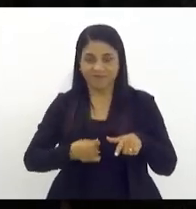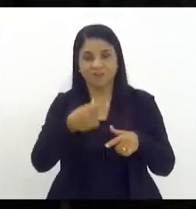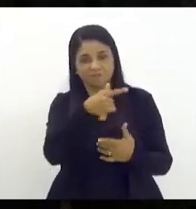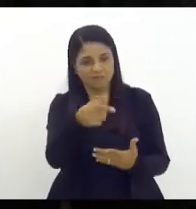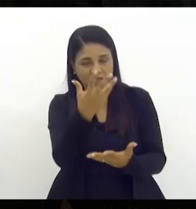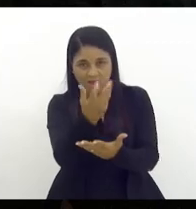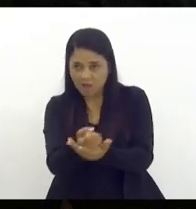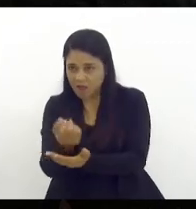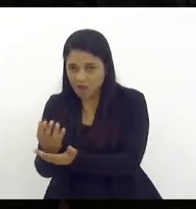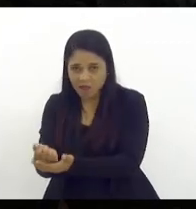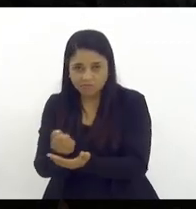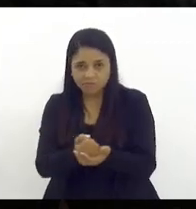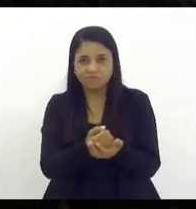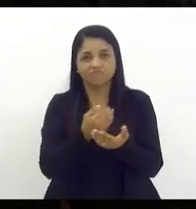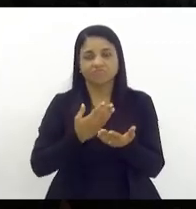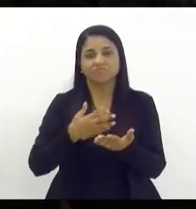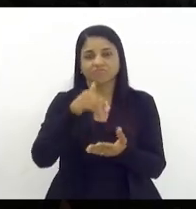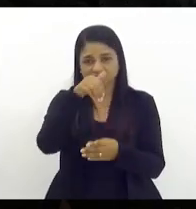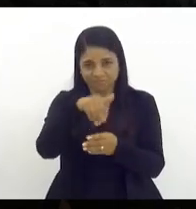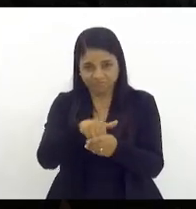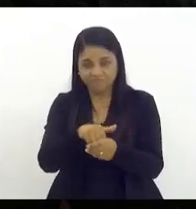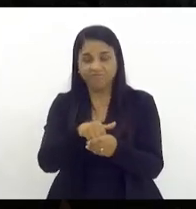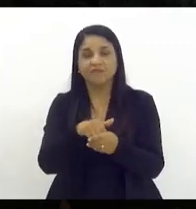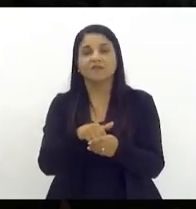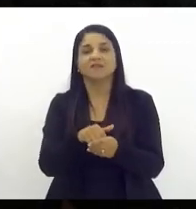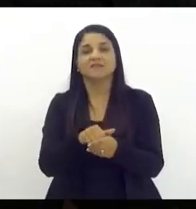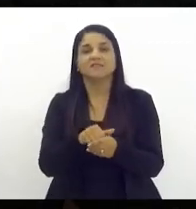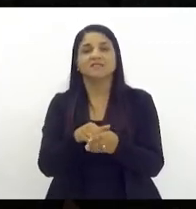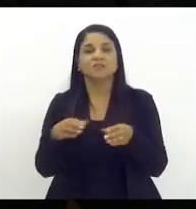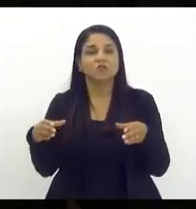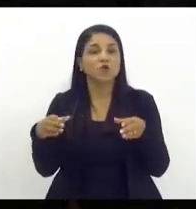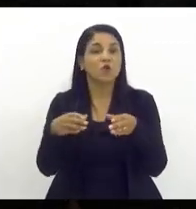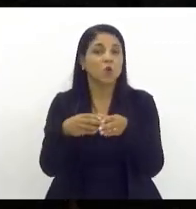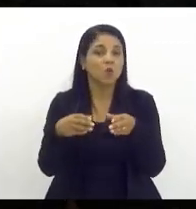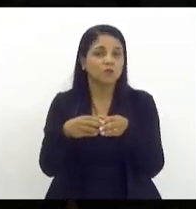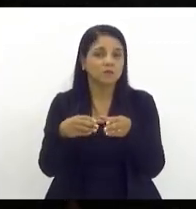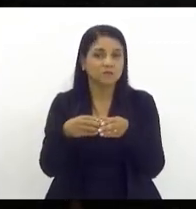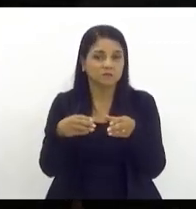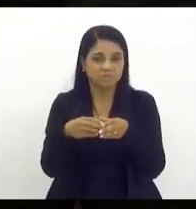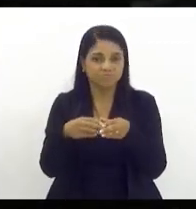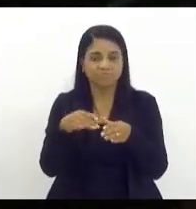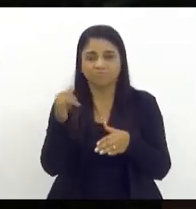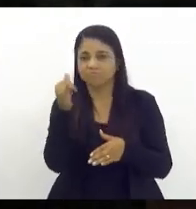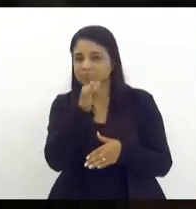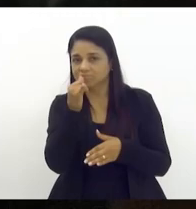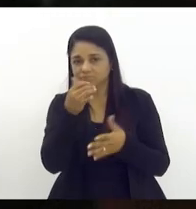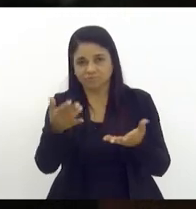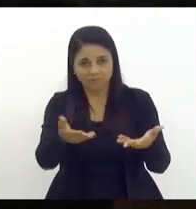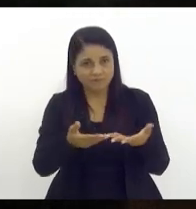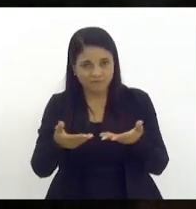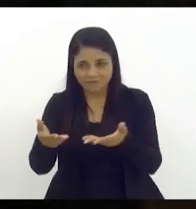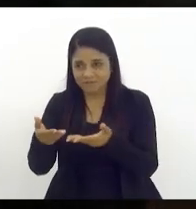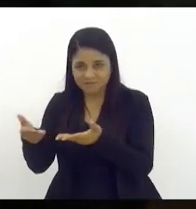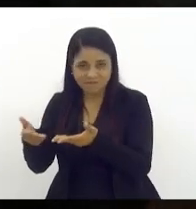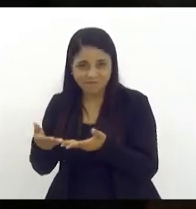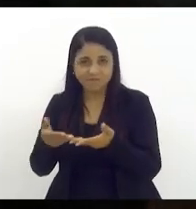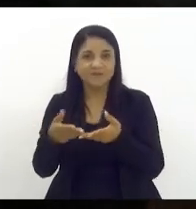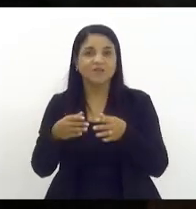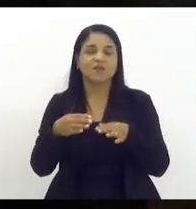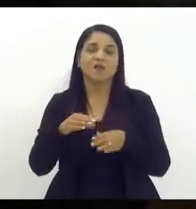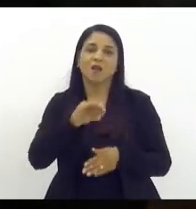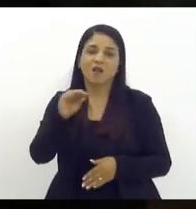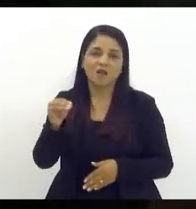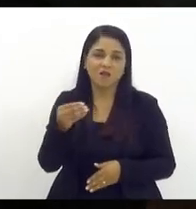e das senhoras. E também recebendo toda a comunidade italiana. Aproveitando a oportunidade